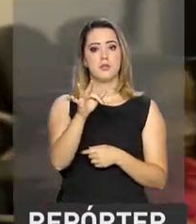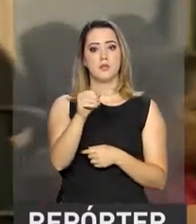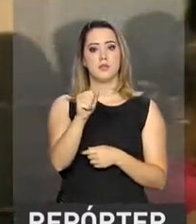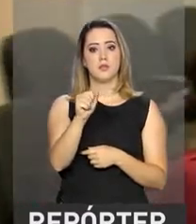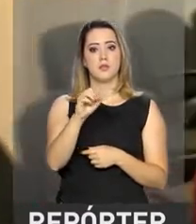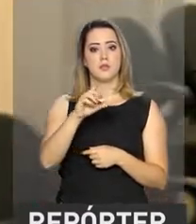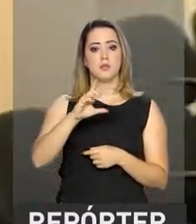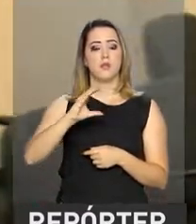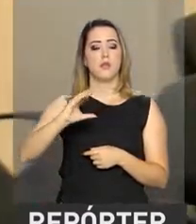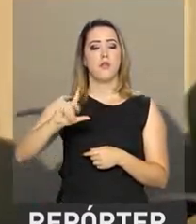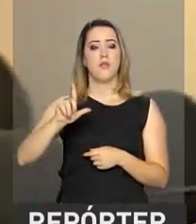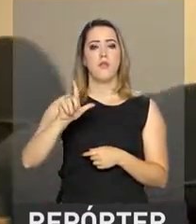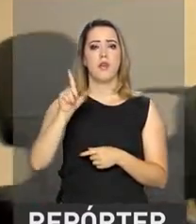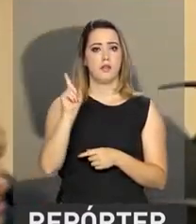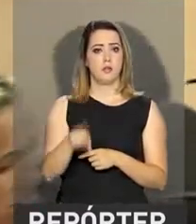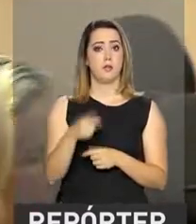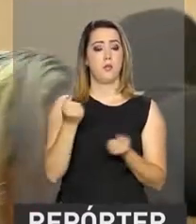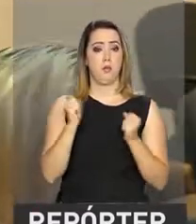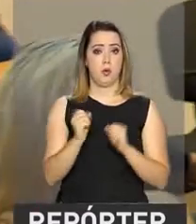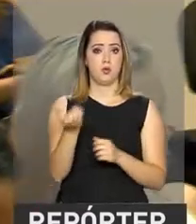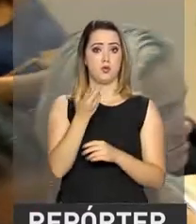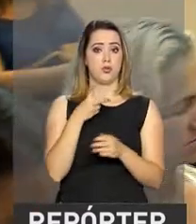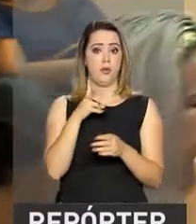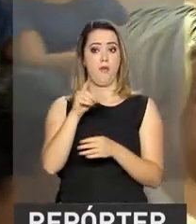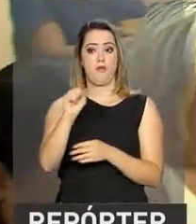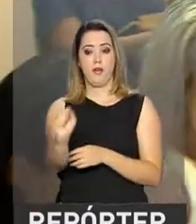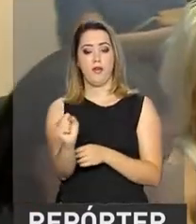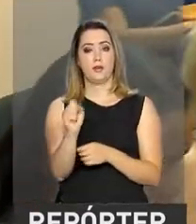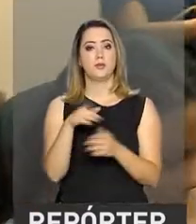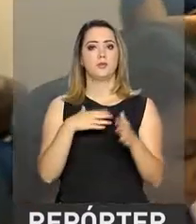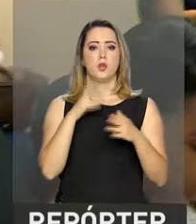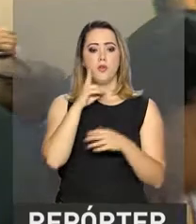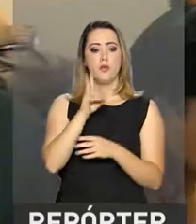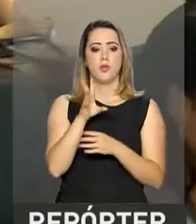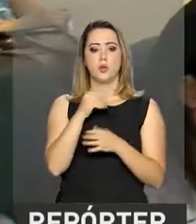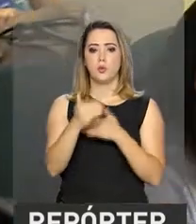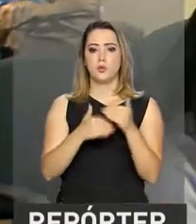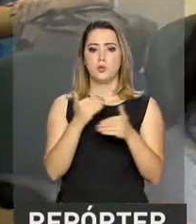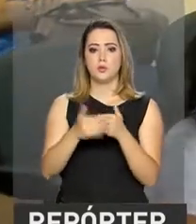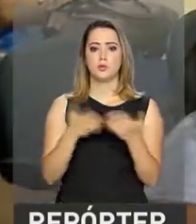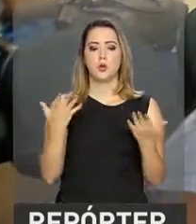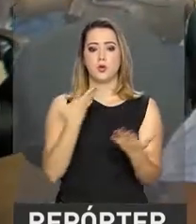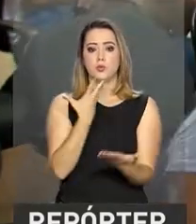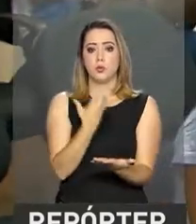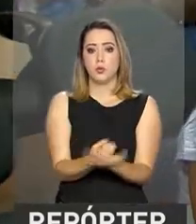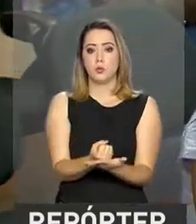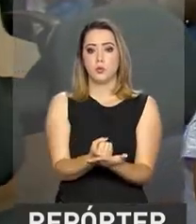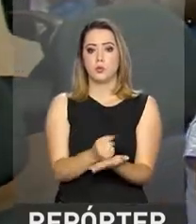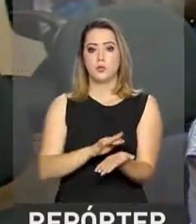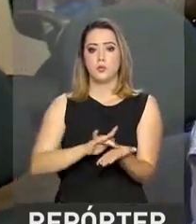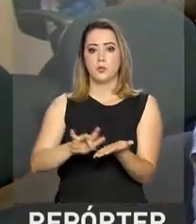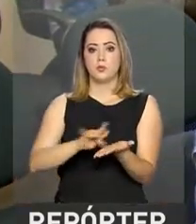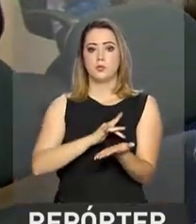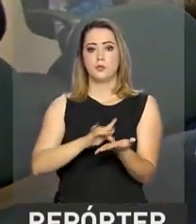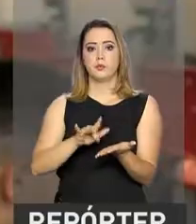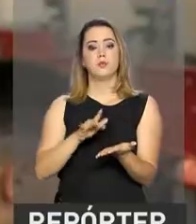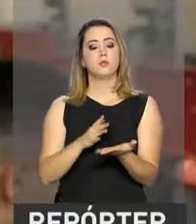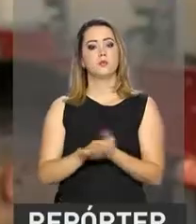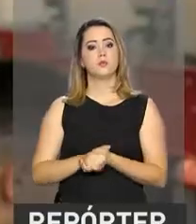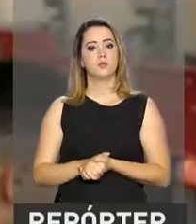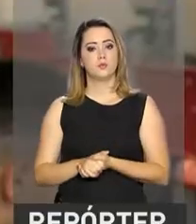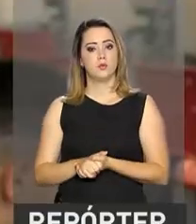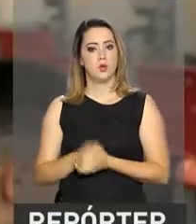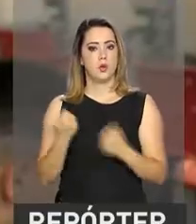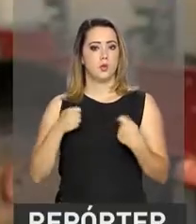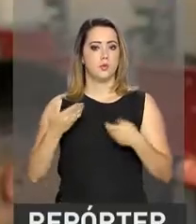candidatar às vagas e acompanhar todo o processo agora que a vanessa já baixou o aplicativo ela está com tudo na palma da mão o